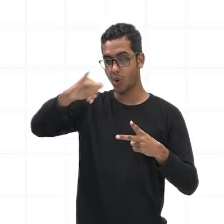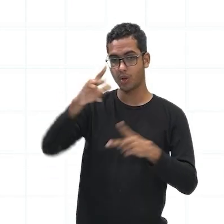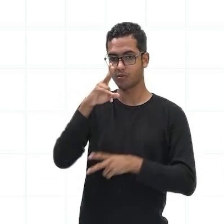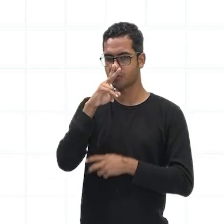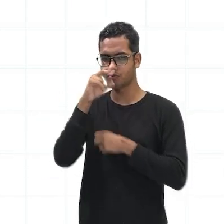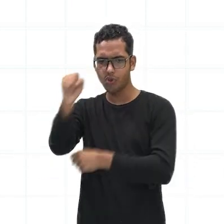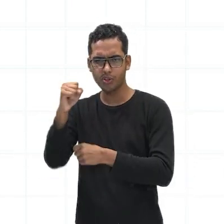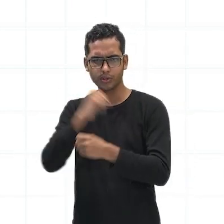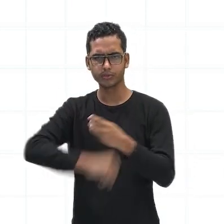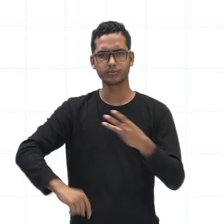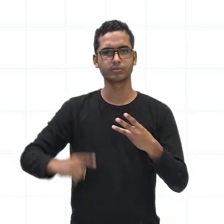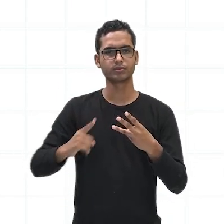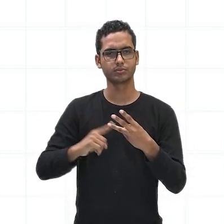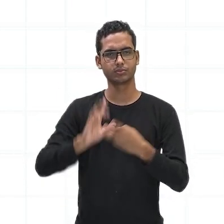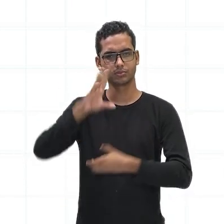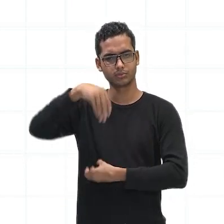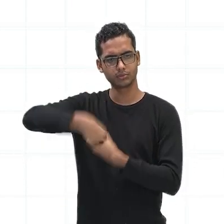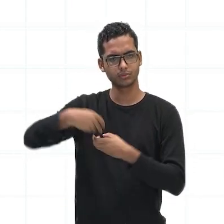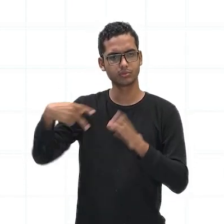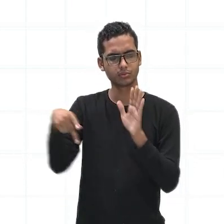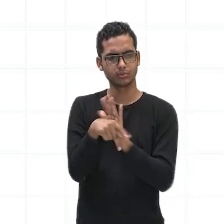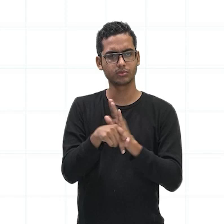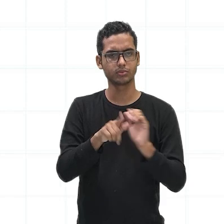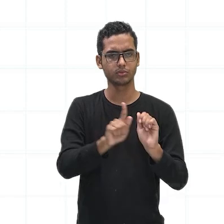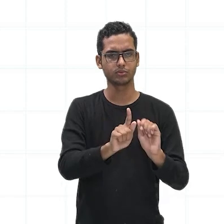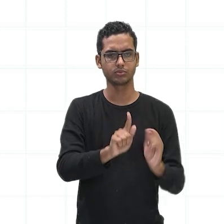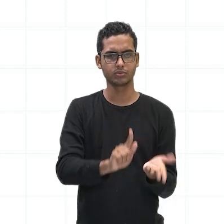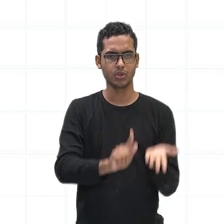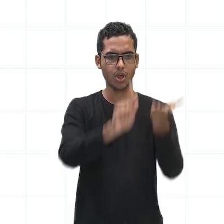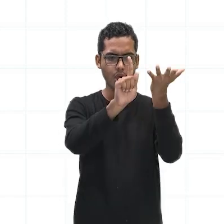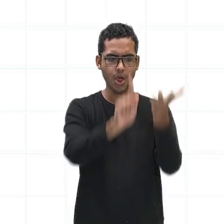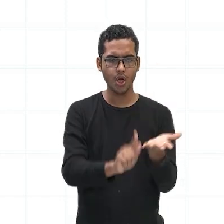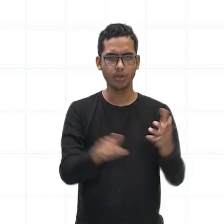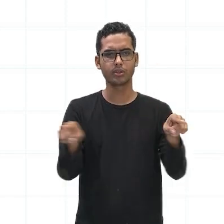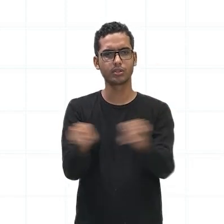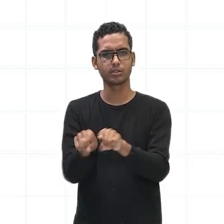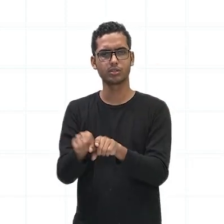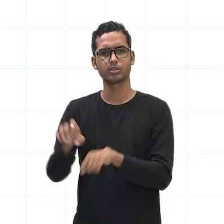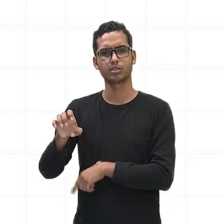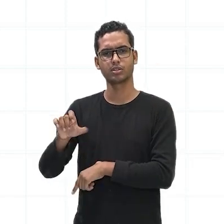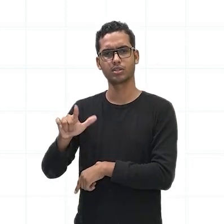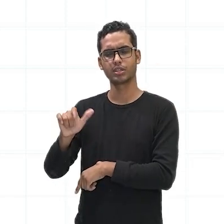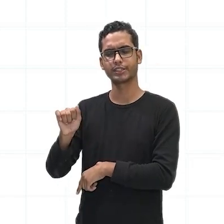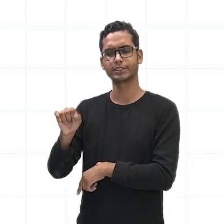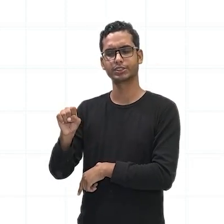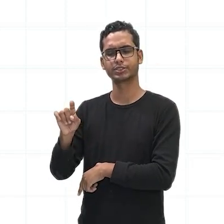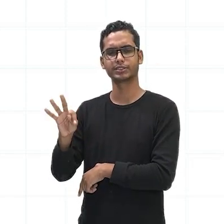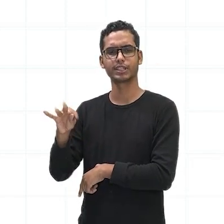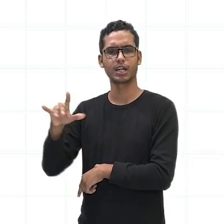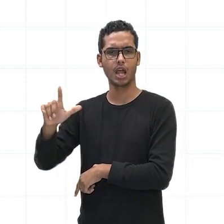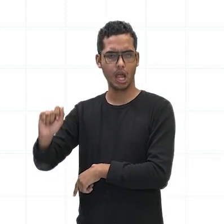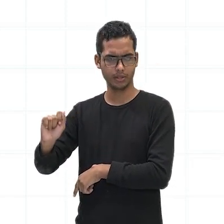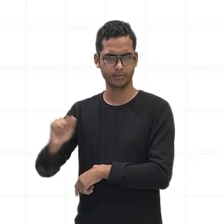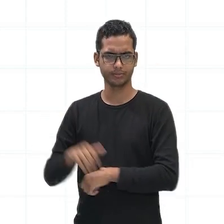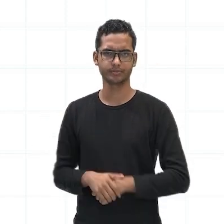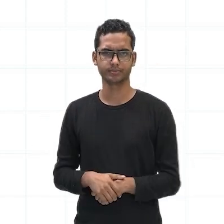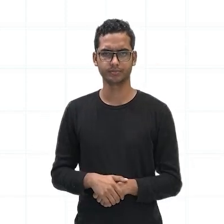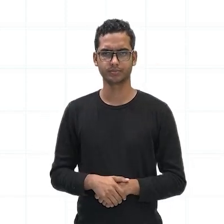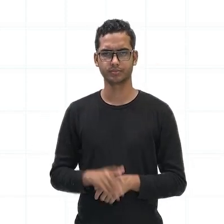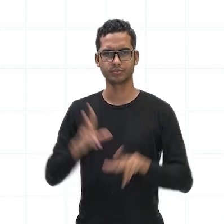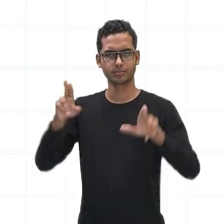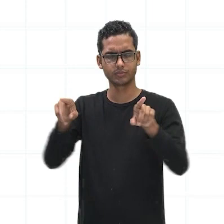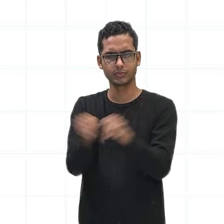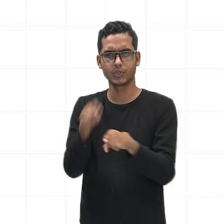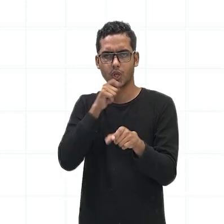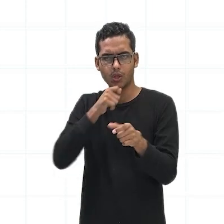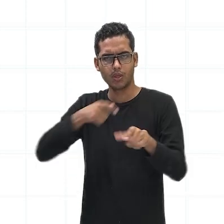possuem subcategorias divididas em gravitacional e elástica. Então a gente está visualizando, temos aí uma imagem desse jogo de sinuca, né? Um jogo de